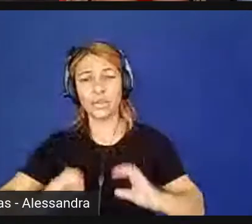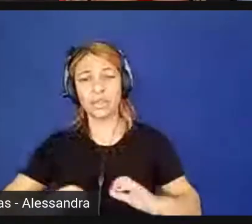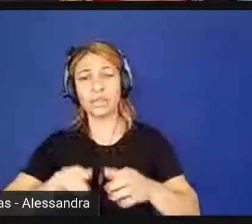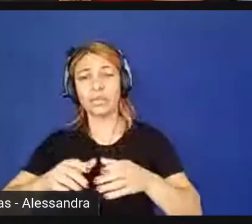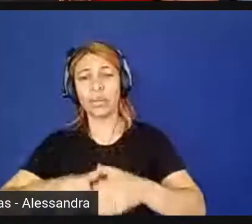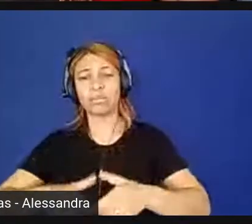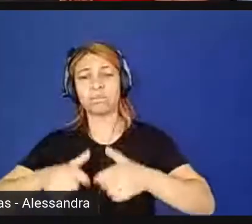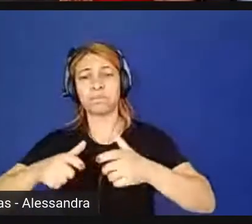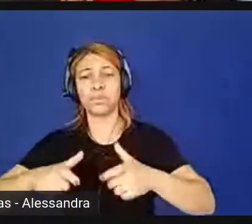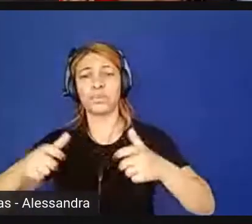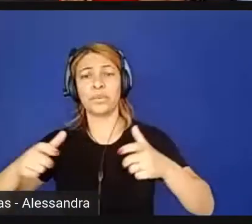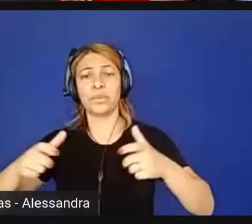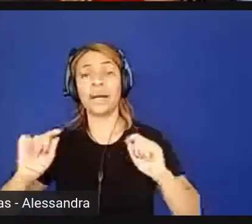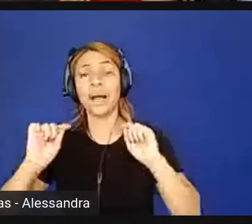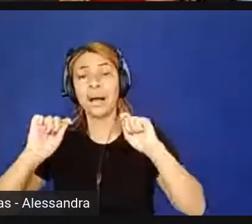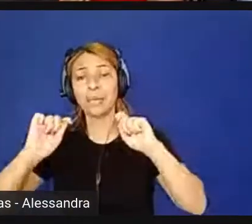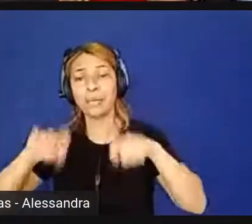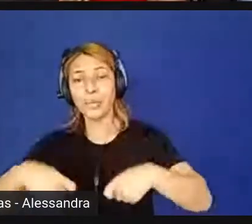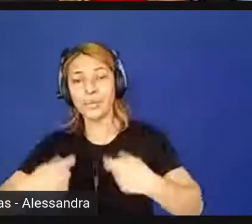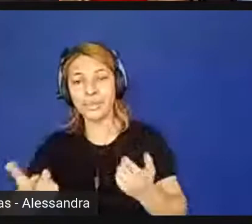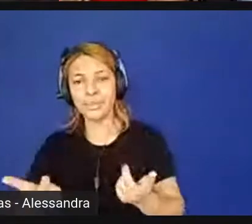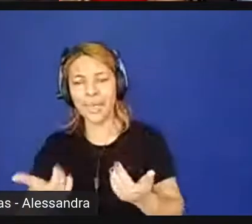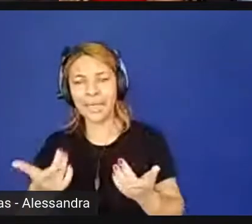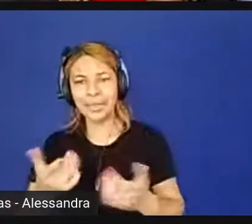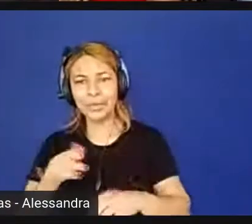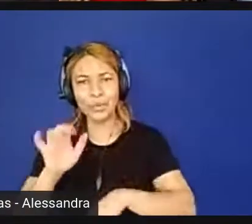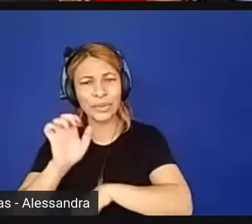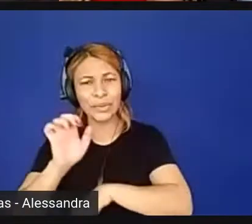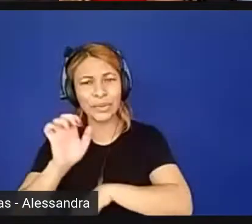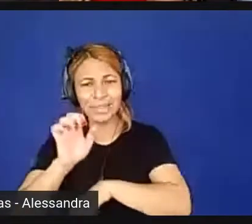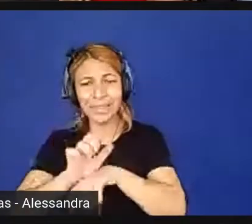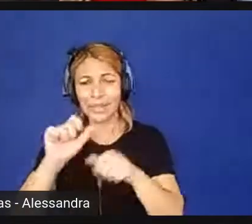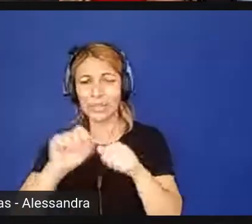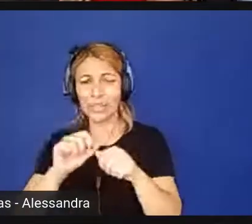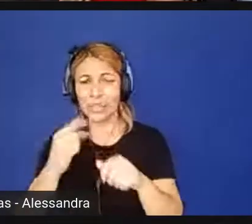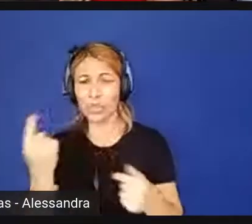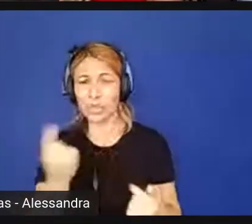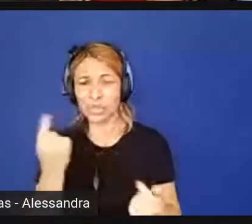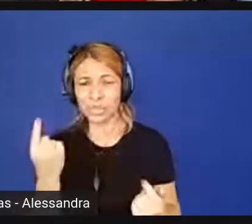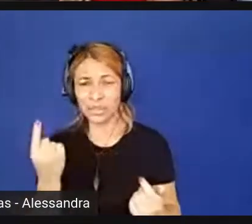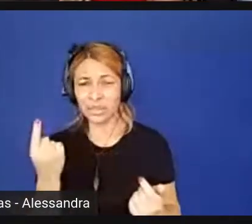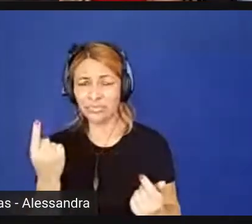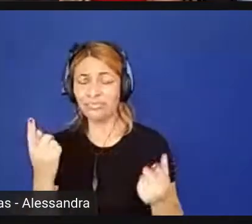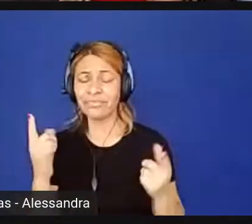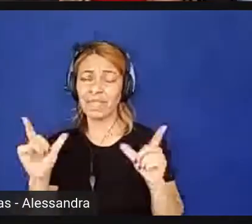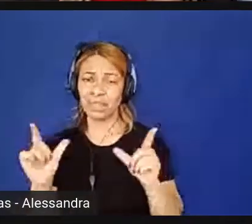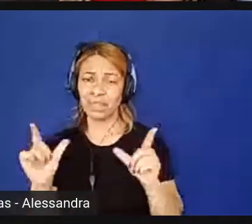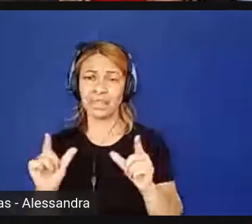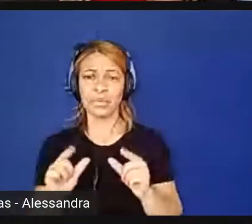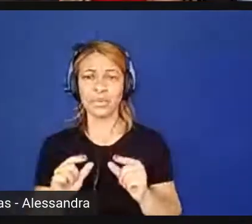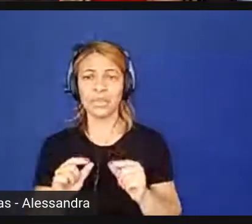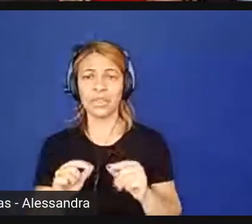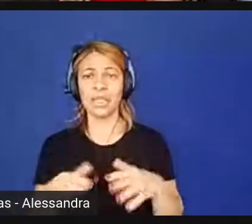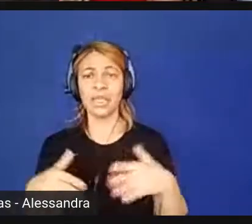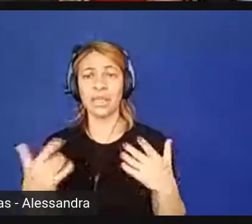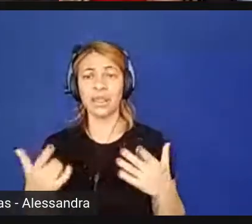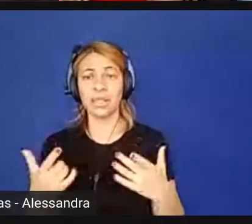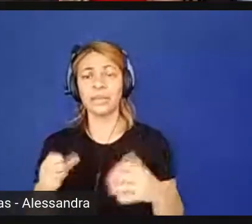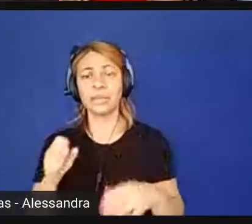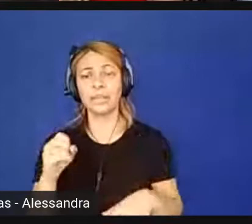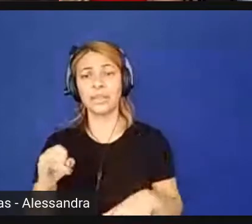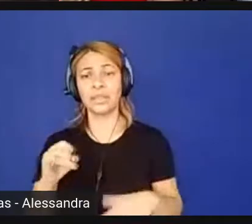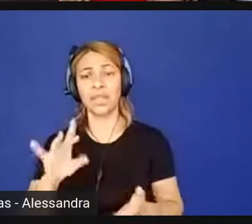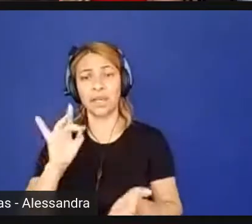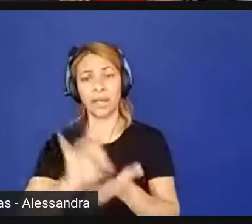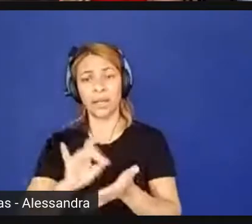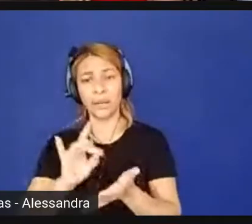as possibilidades do Estado de prover tudo sozinho, elas são cada vez mais reduzidas. Então, tanto é que realmente se corre atrás de